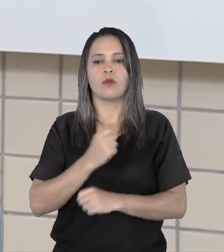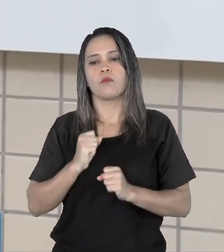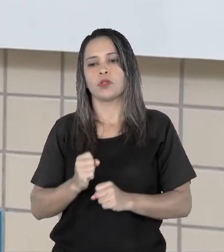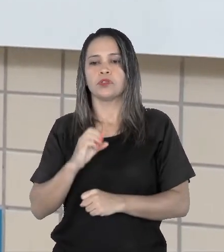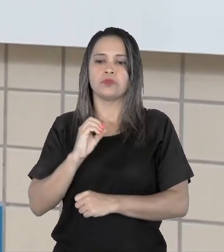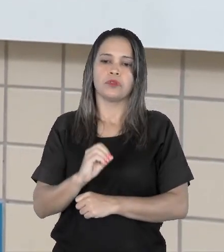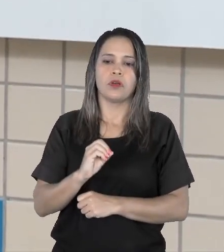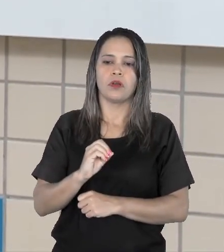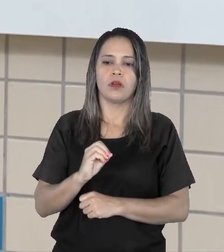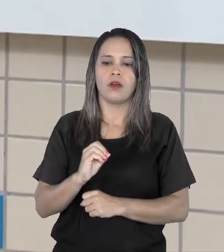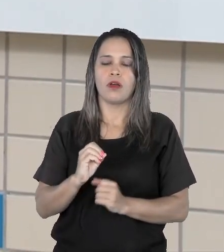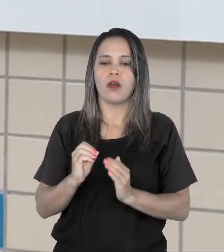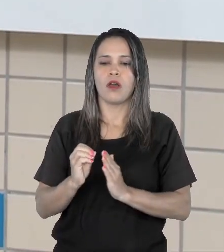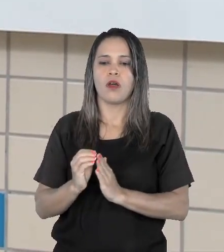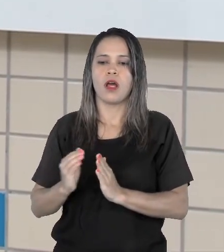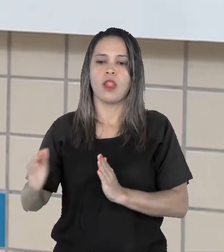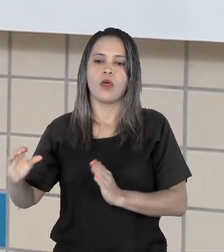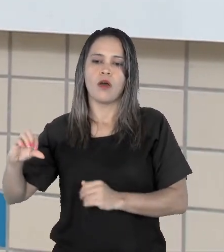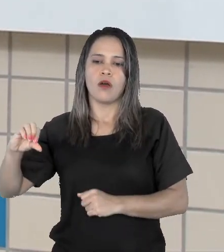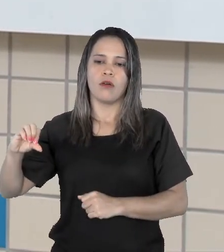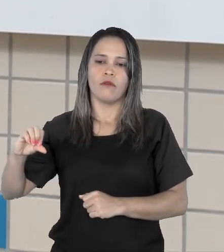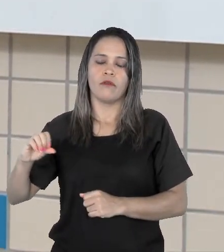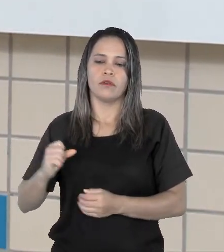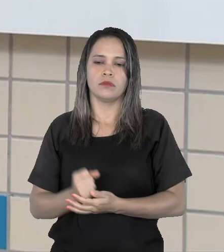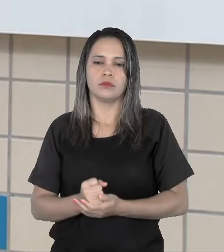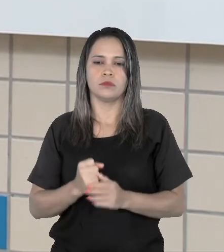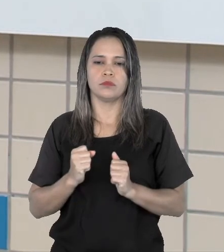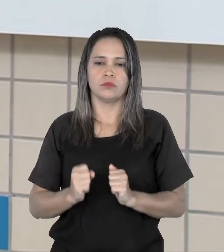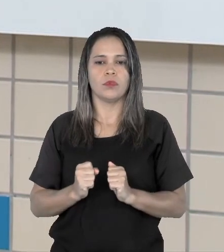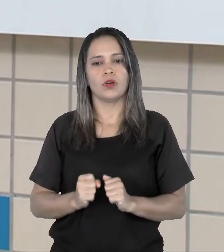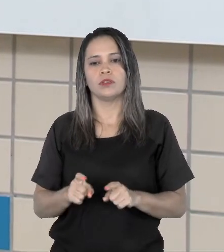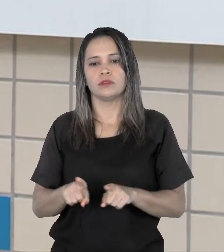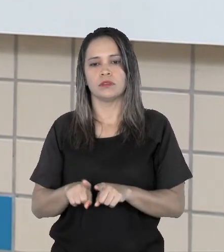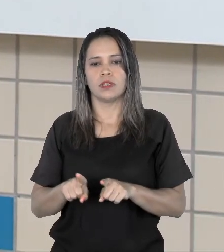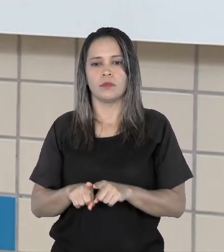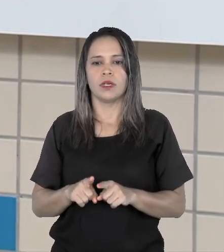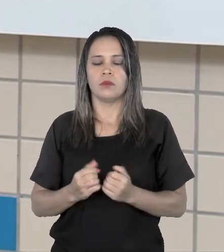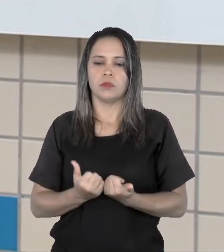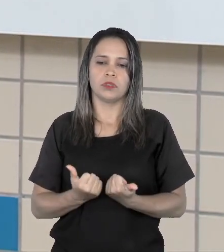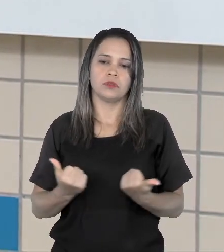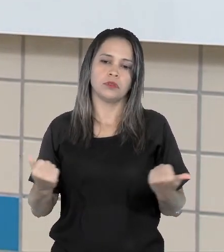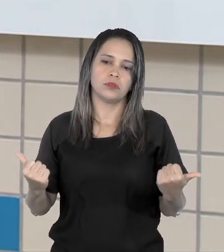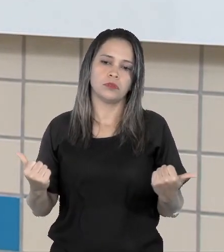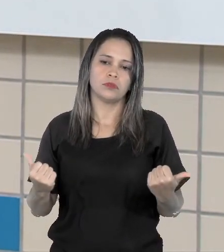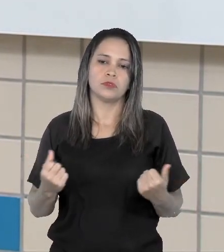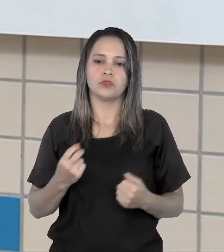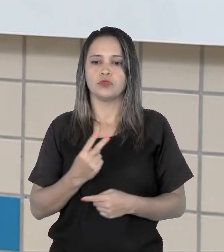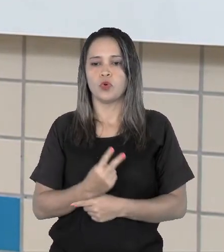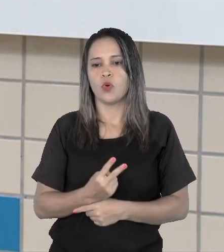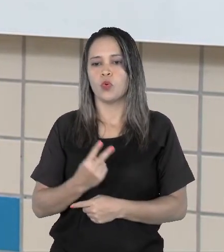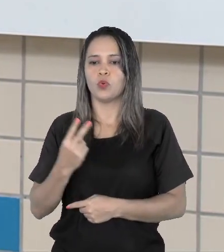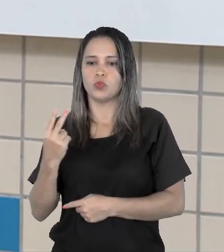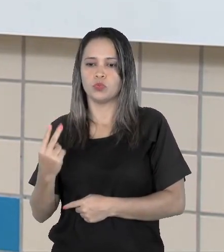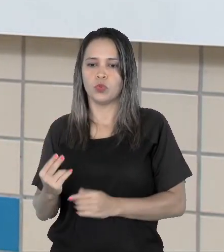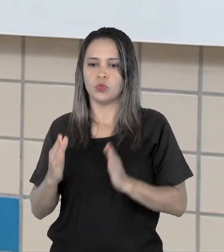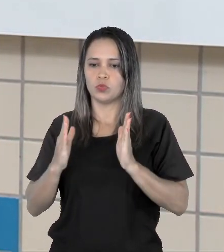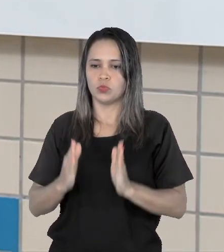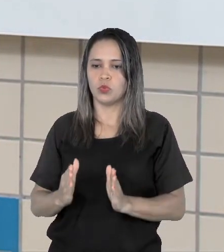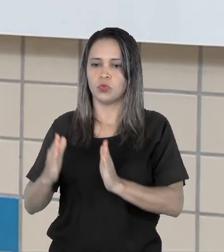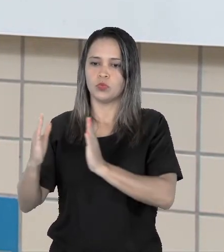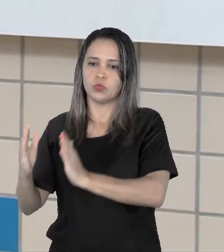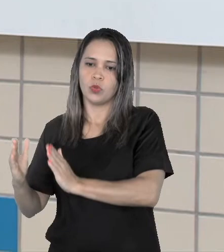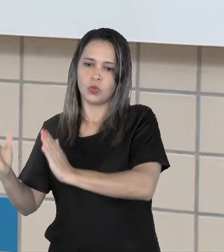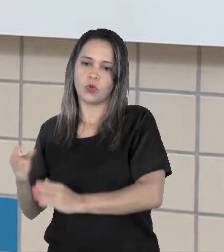0 a 9, os números também pode estar na reta de 2 em 2, assim ó,